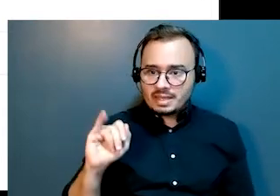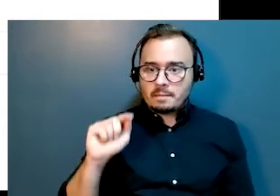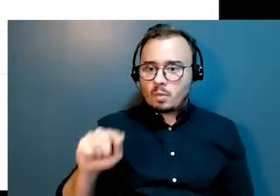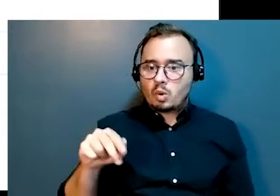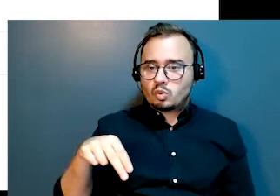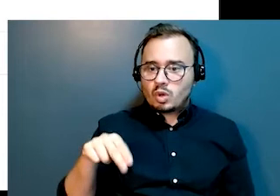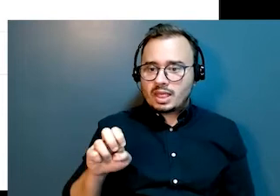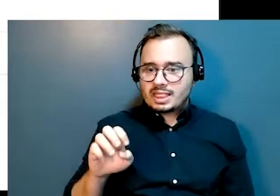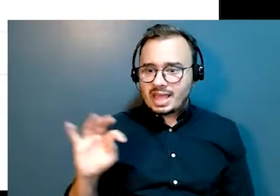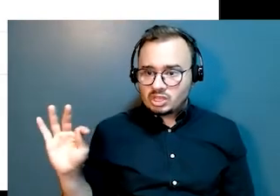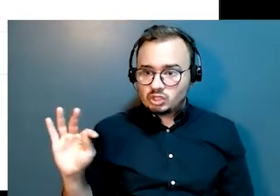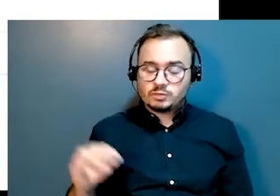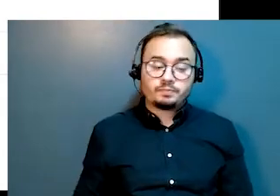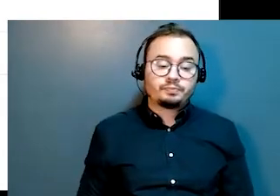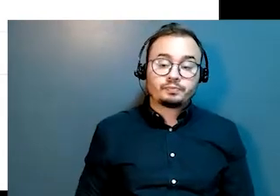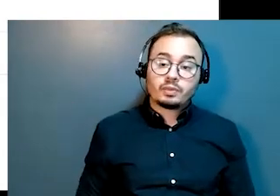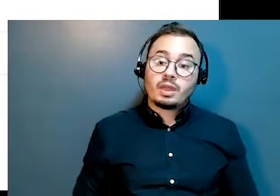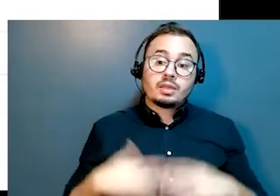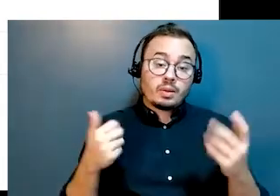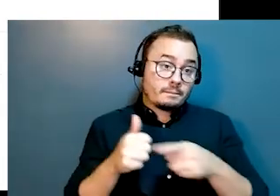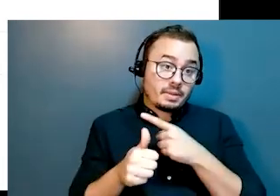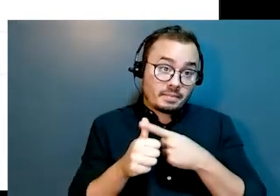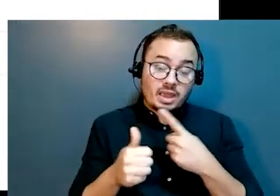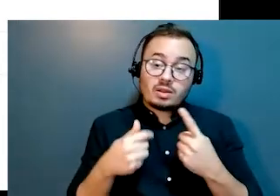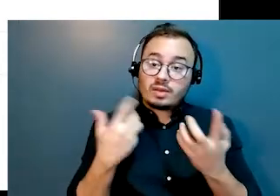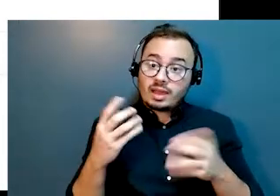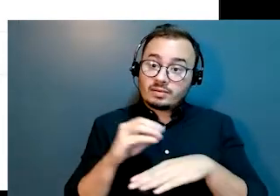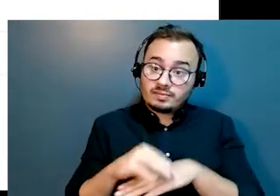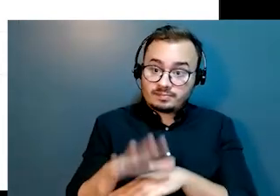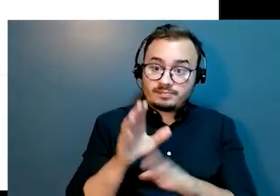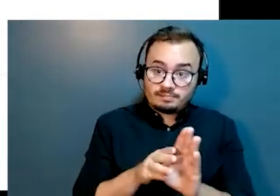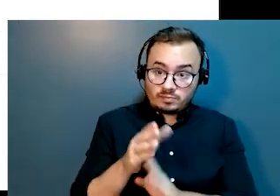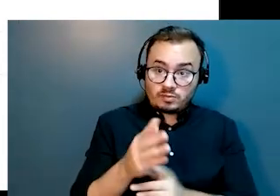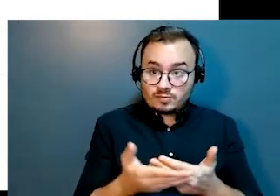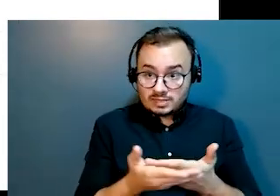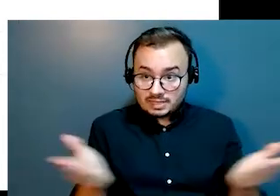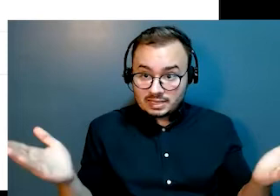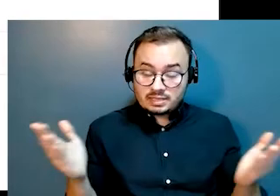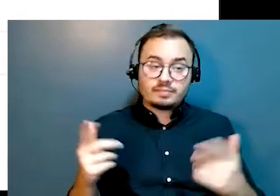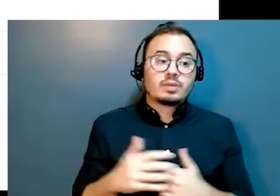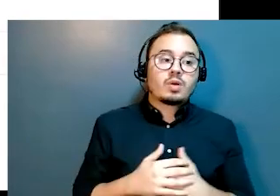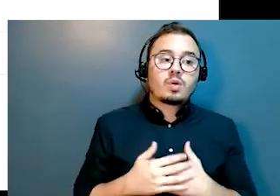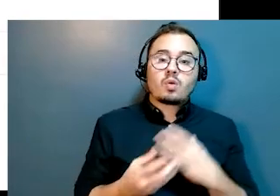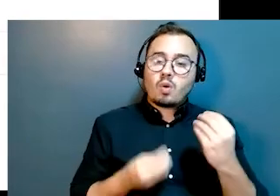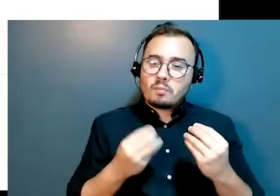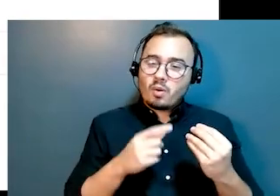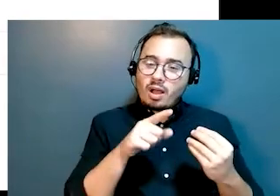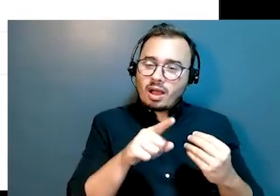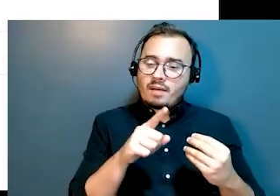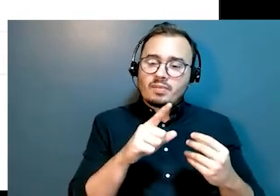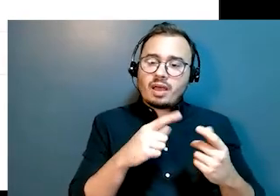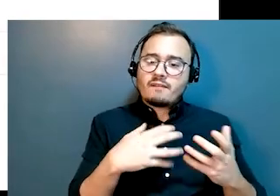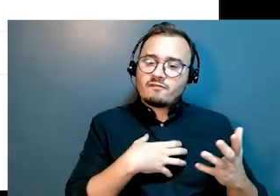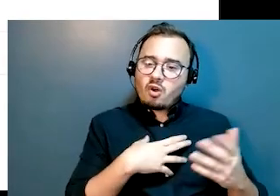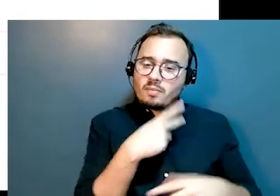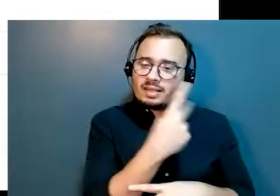Para começar, eu queria indicar para vocês que a forma como as notas são representadas nesse programa